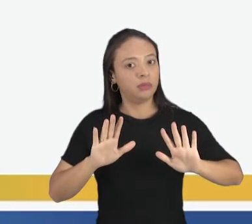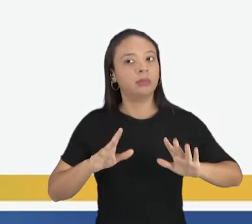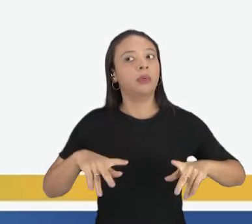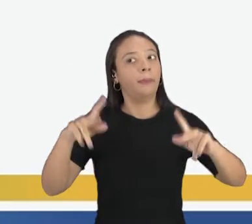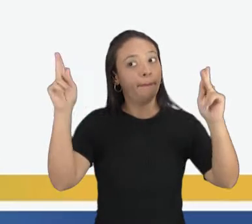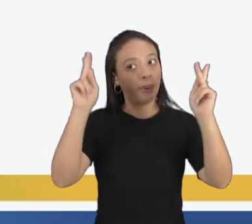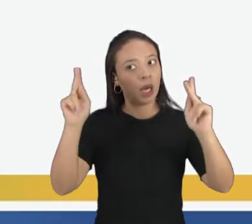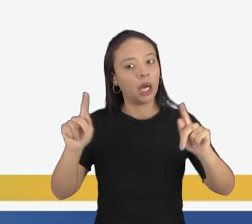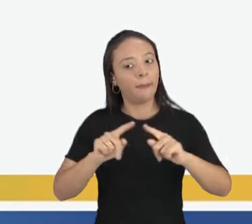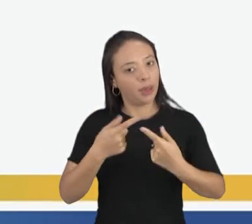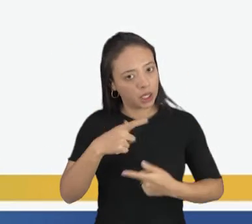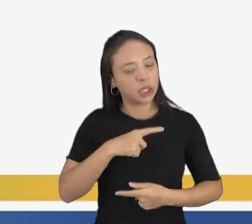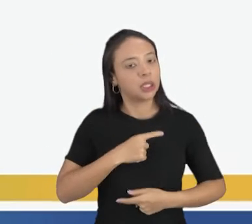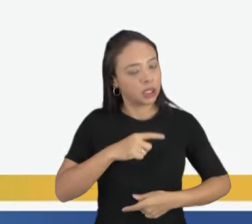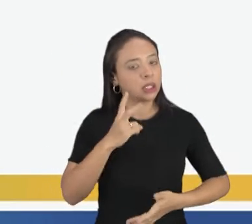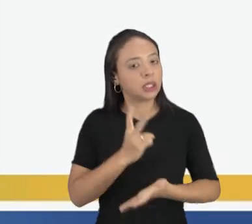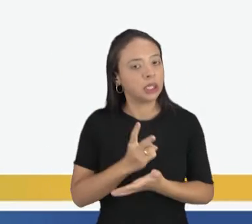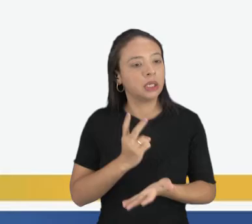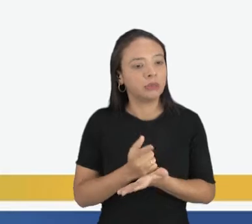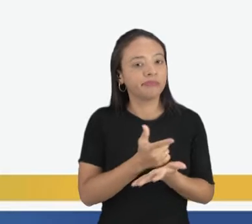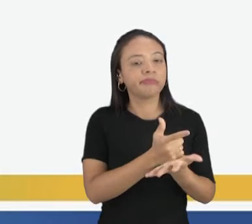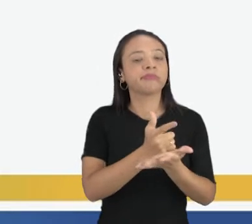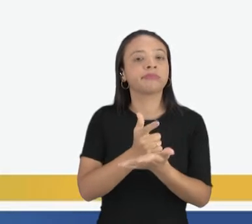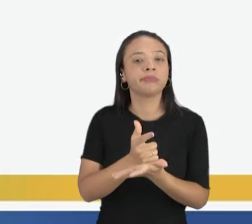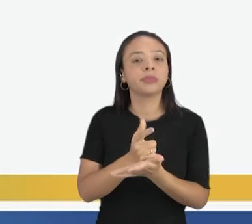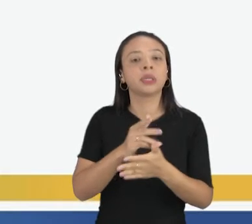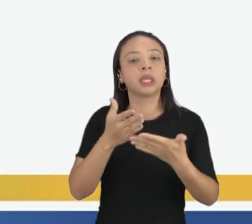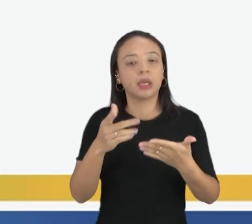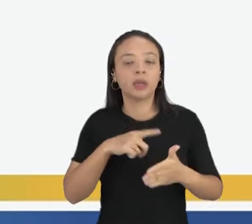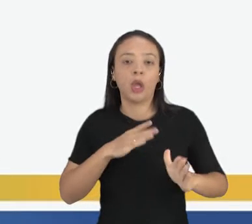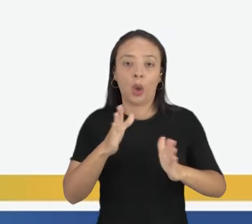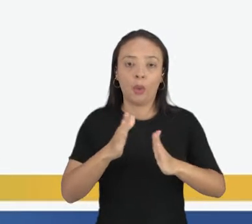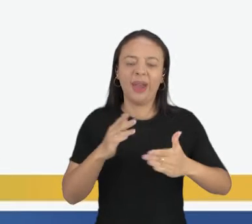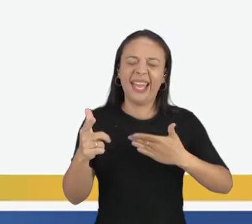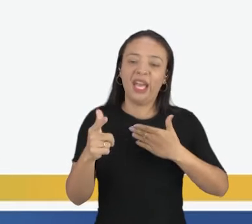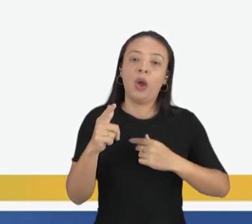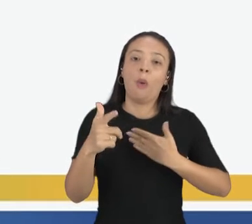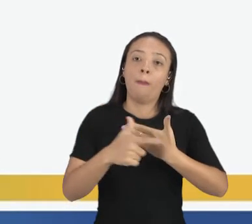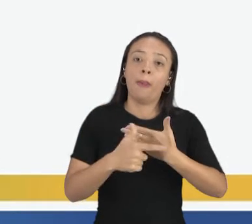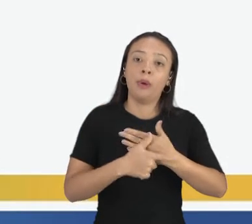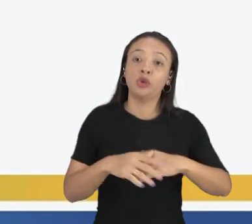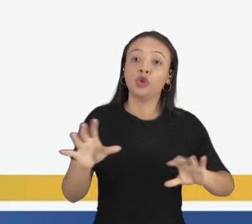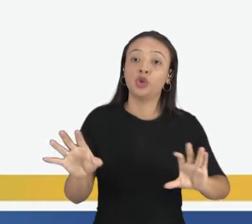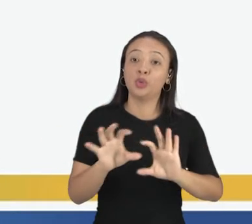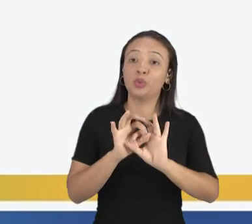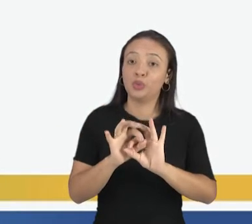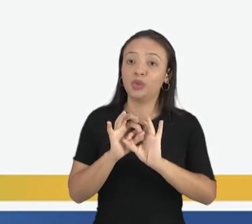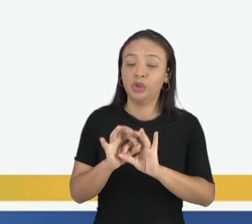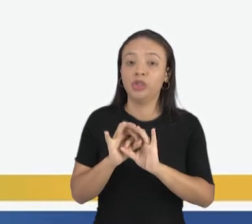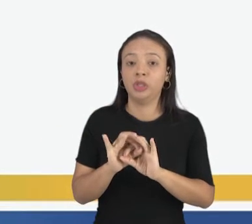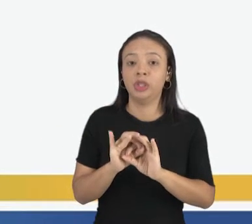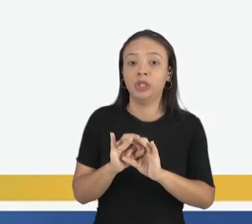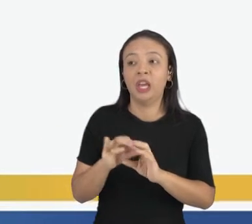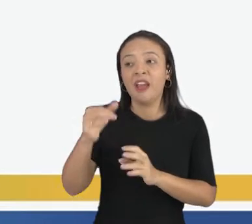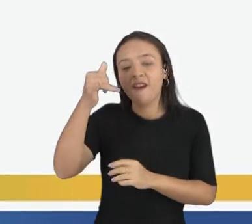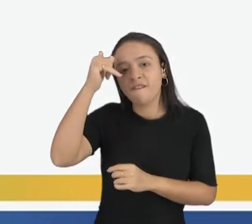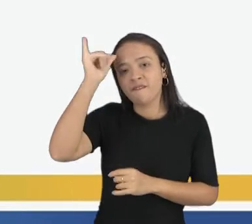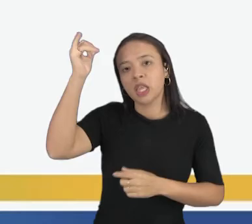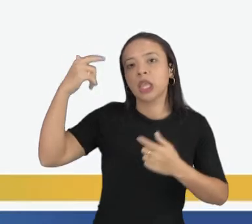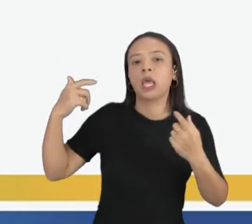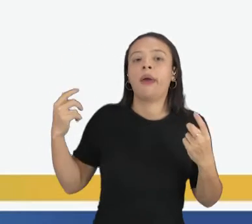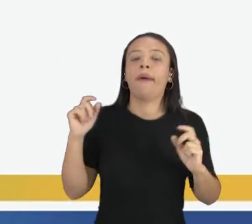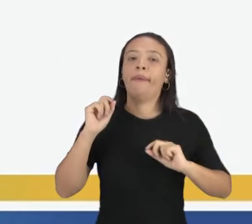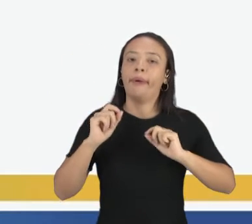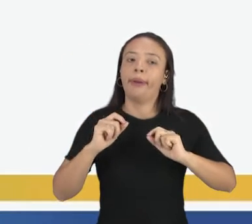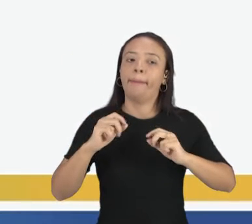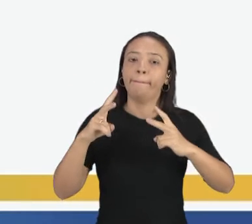mais armada, né? Então esse período ele tem o objetivo de unir, né, isolar essas forças rivais, elas começam a fazer